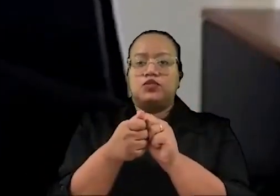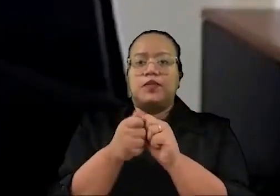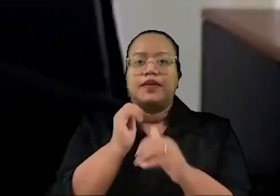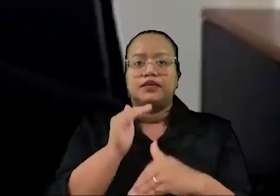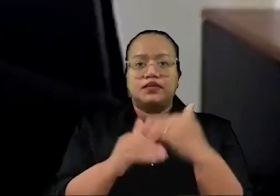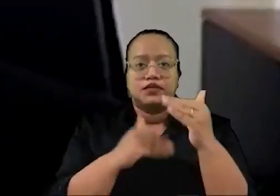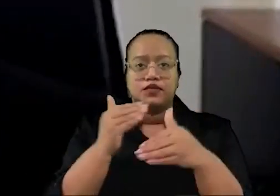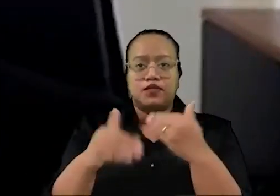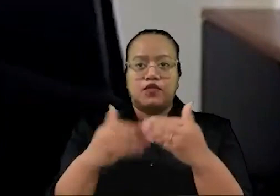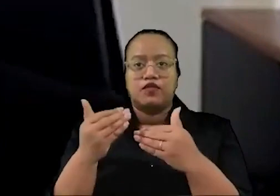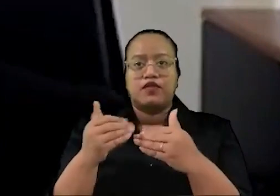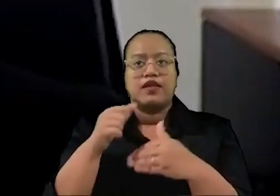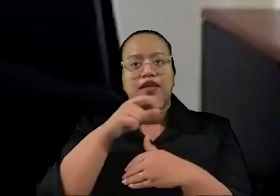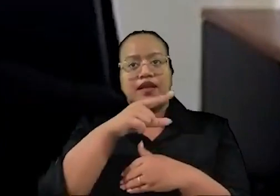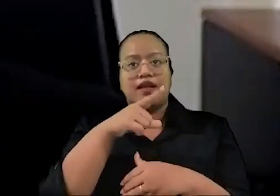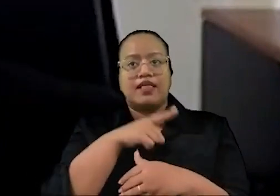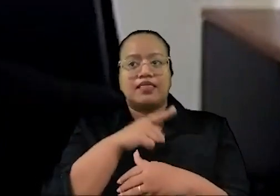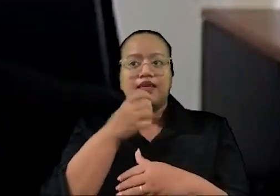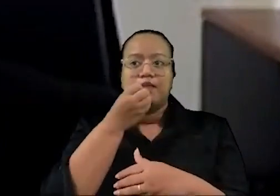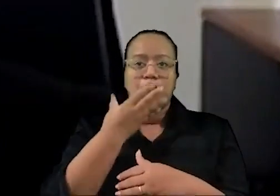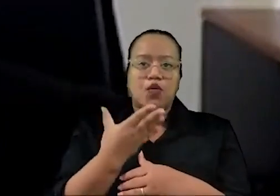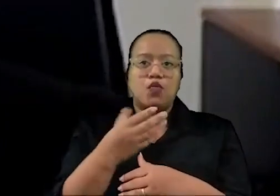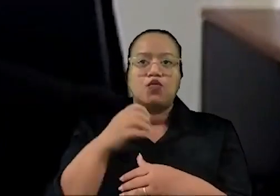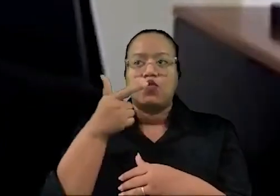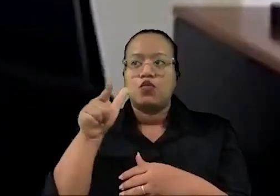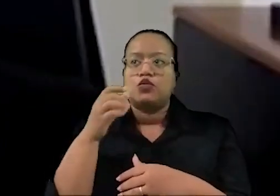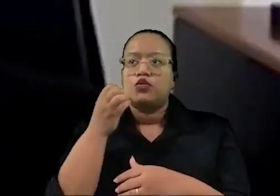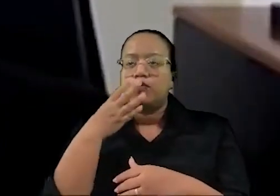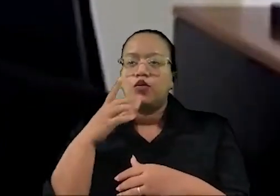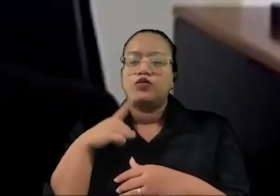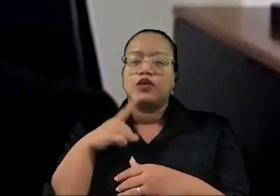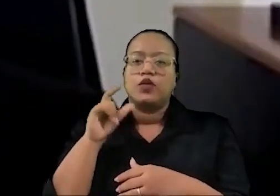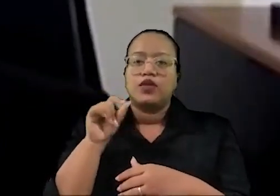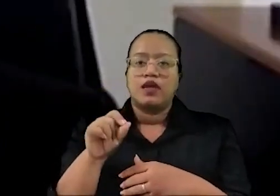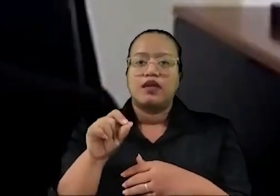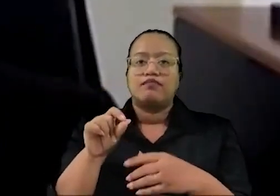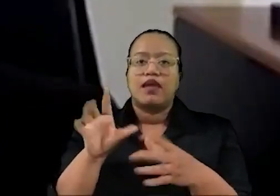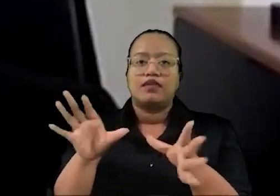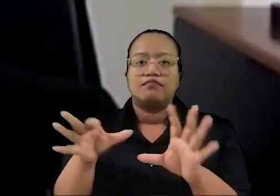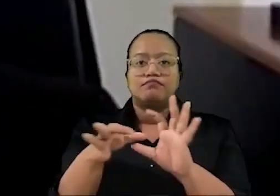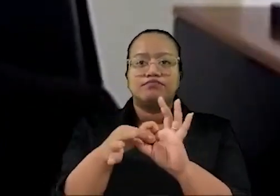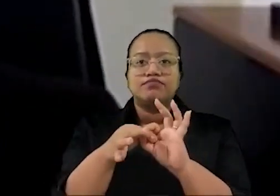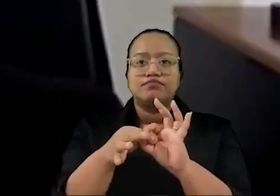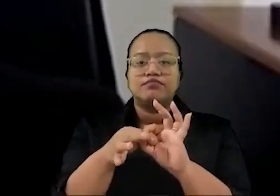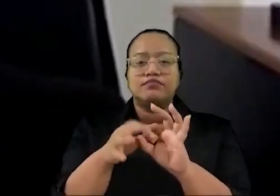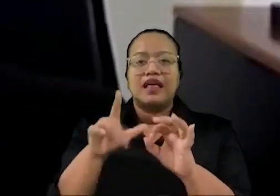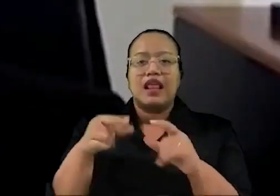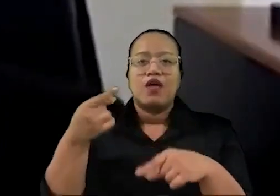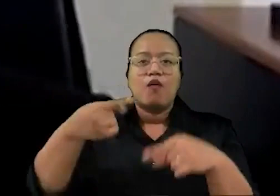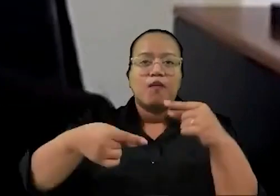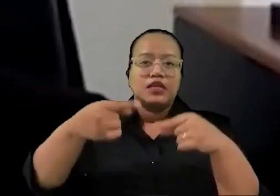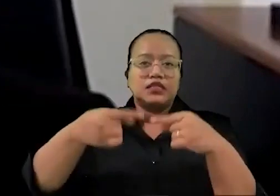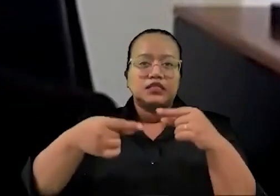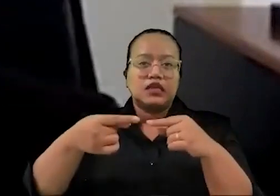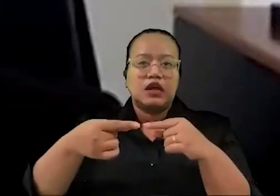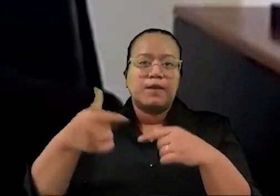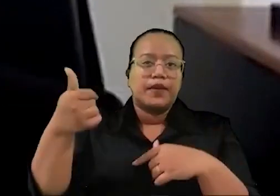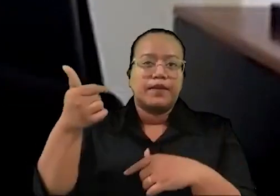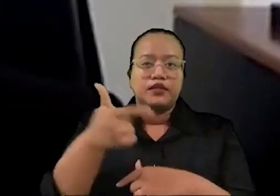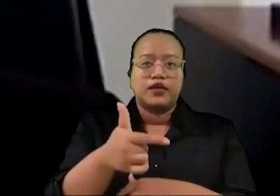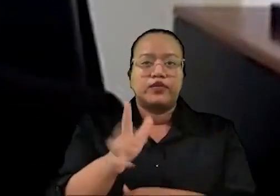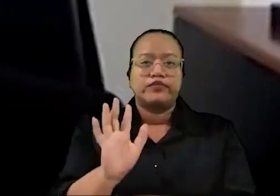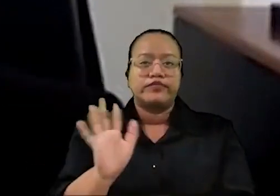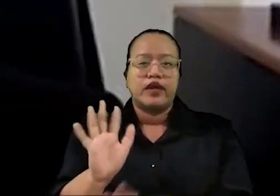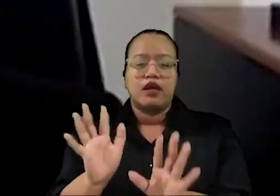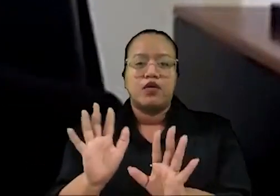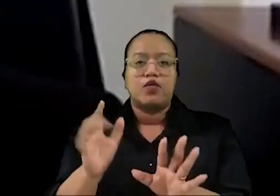está fazendo, e a lógica ele muda, não é mais uma lógica de competição, não é mais uma lógica de que eu desenvolvi primeiro. A lógica